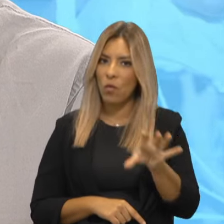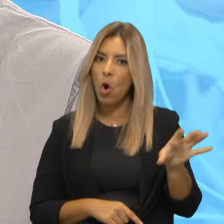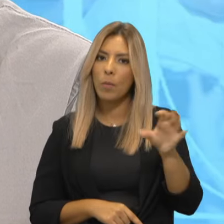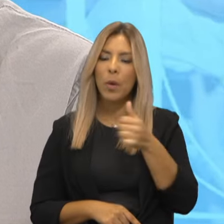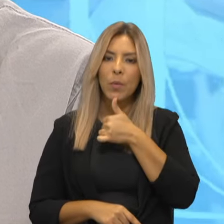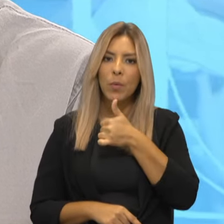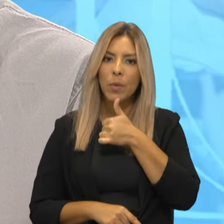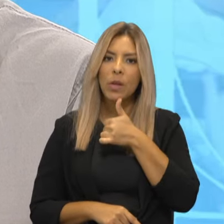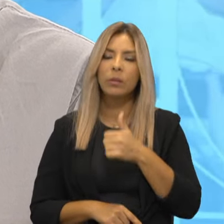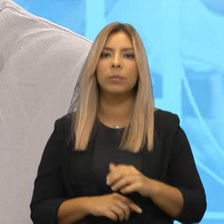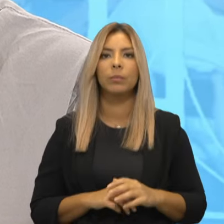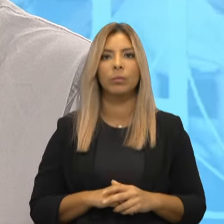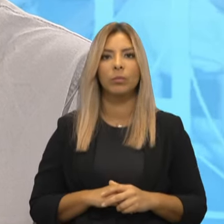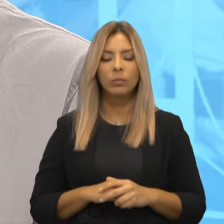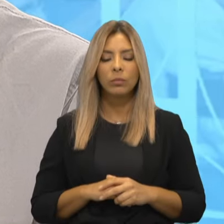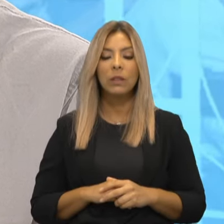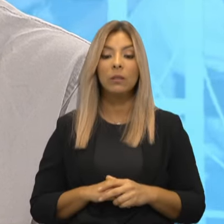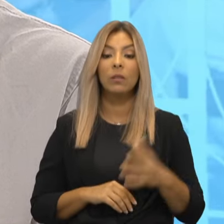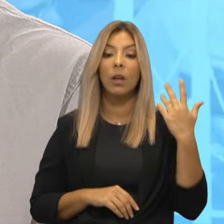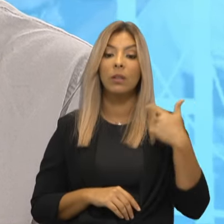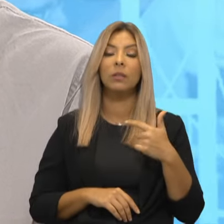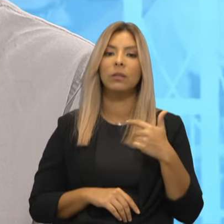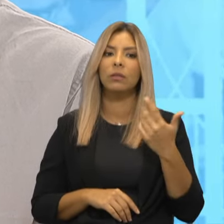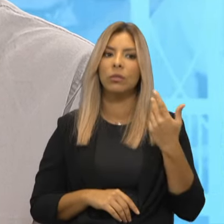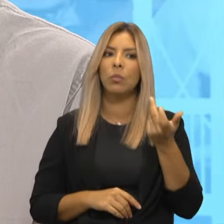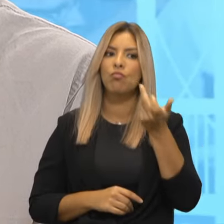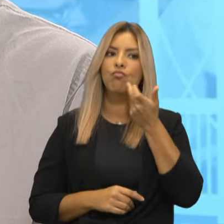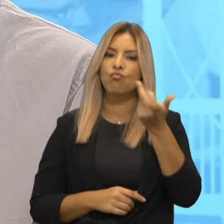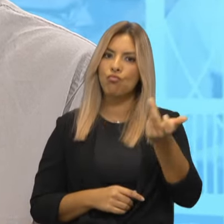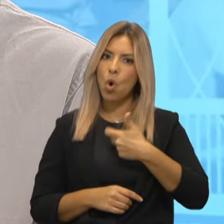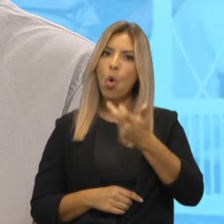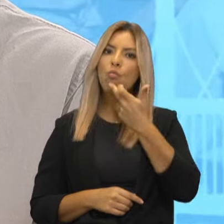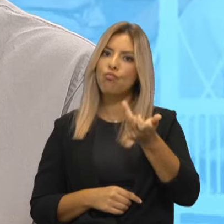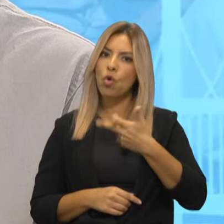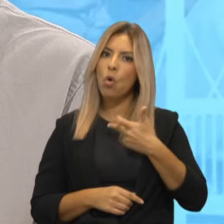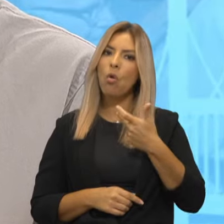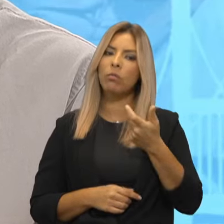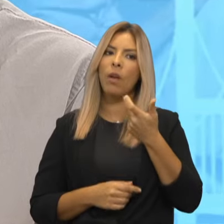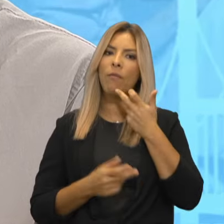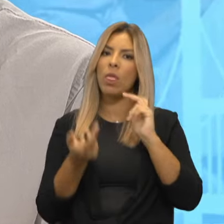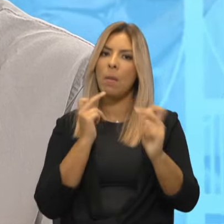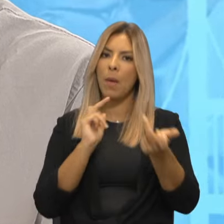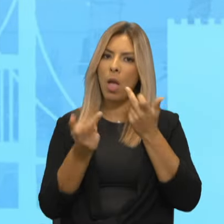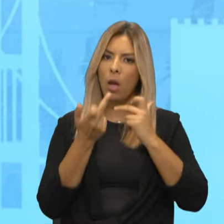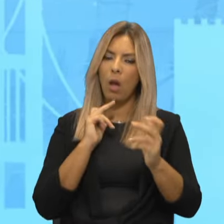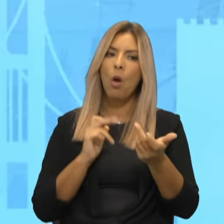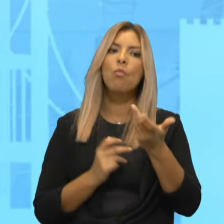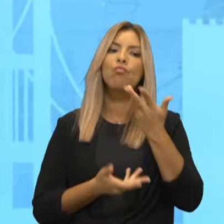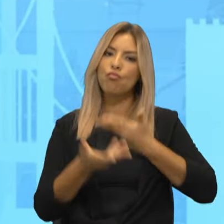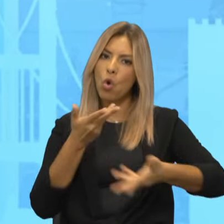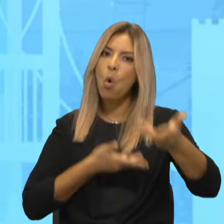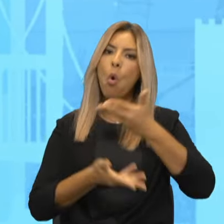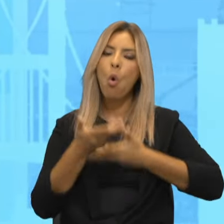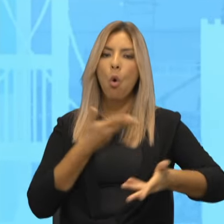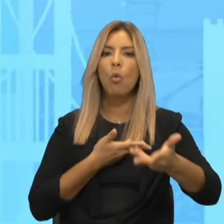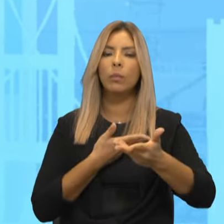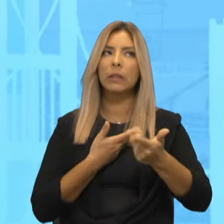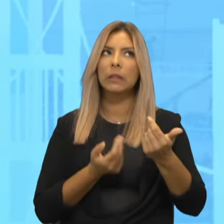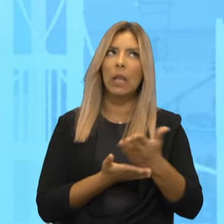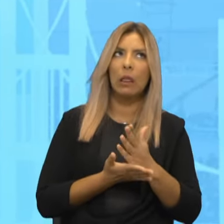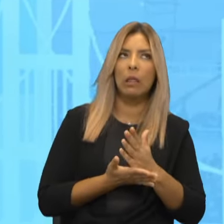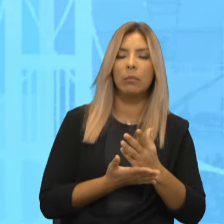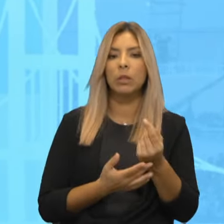houve muito feedback nessa altura mais difícil e de incerteza, onde as